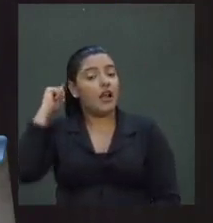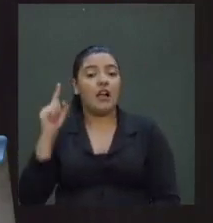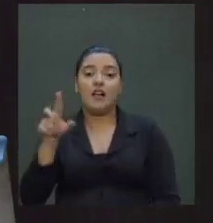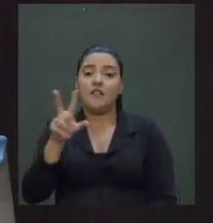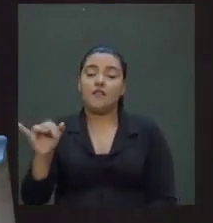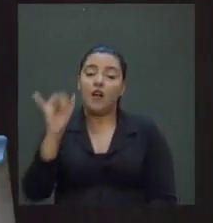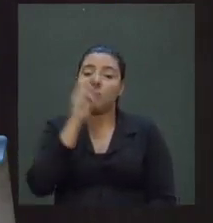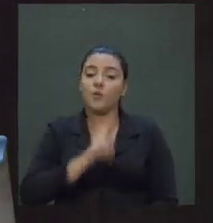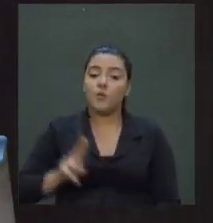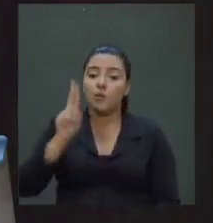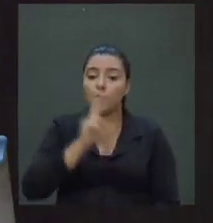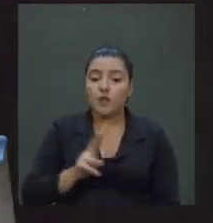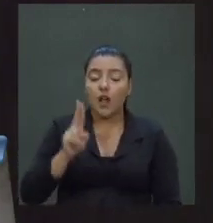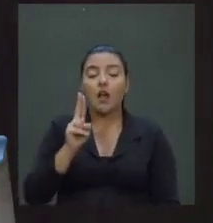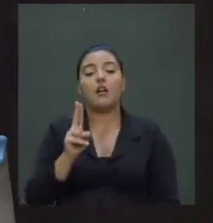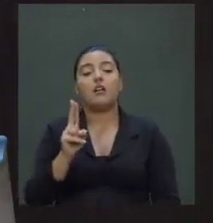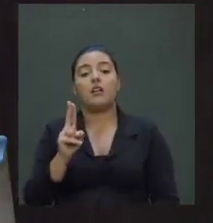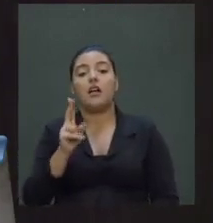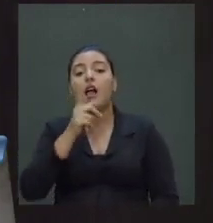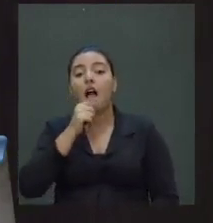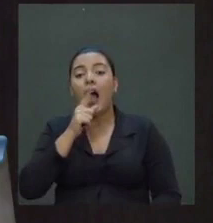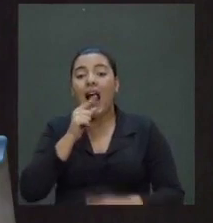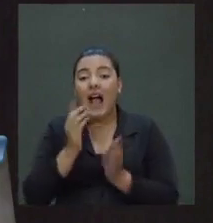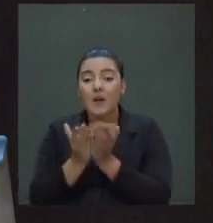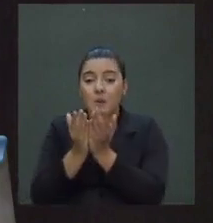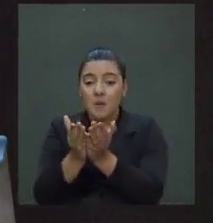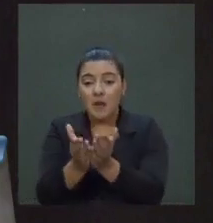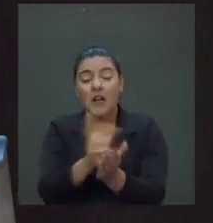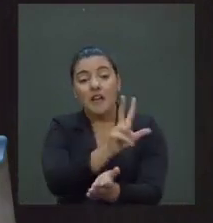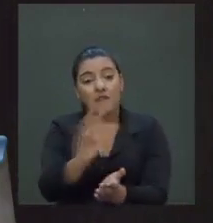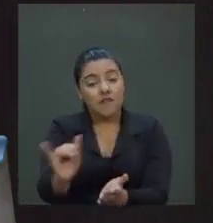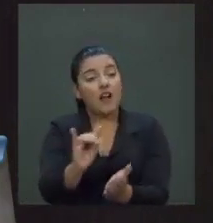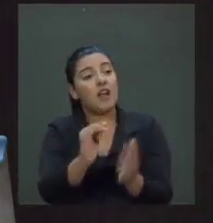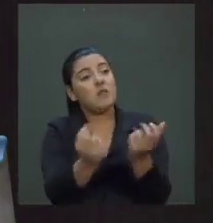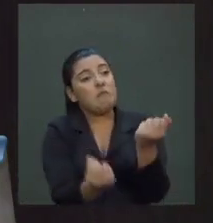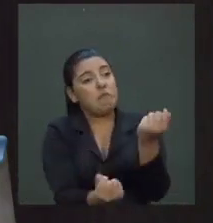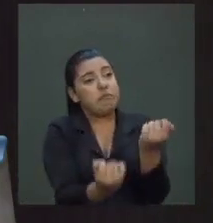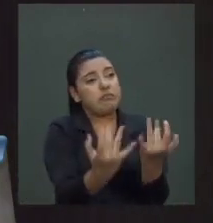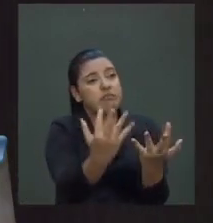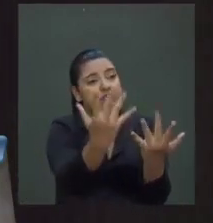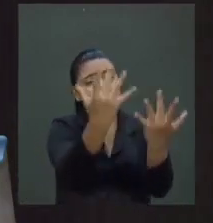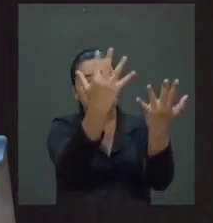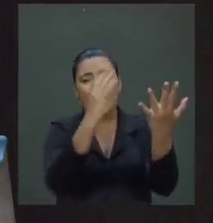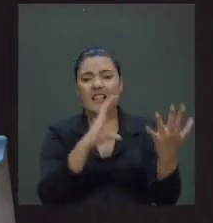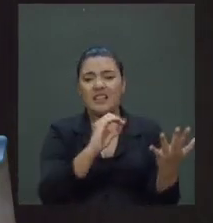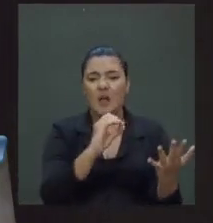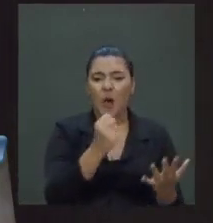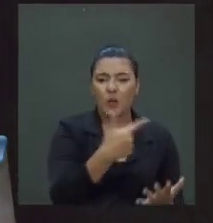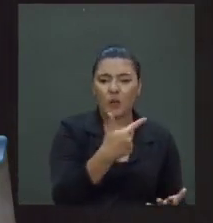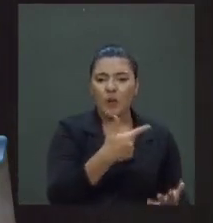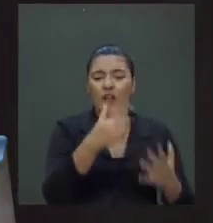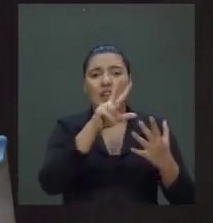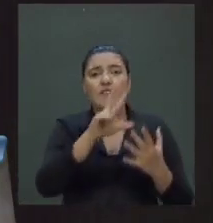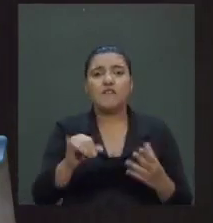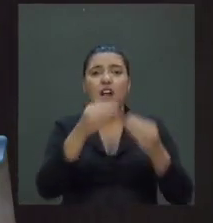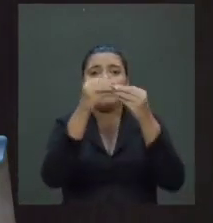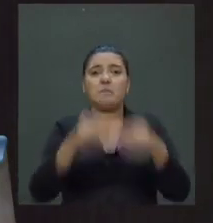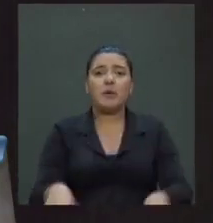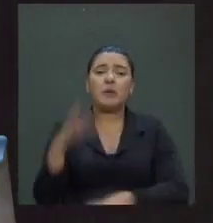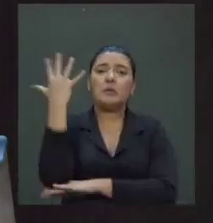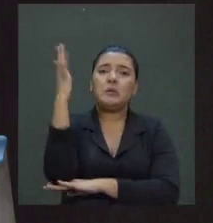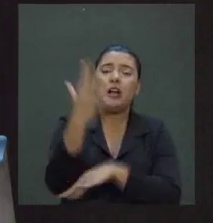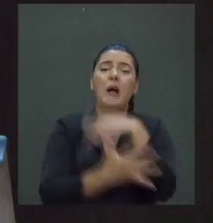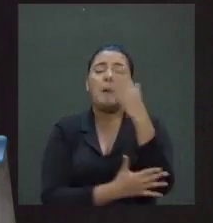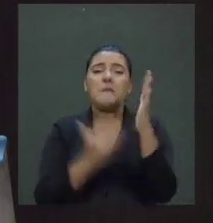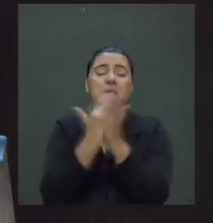termoelétrica vai utilizar a água do mar, mas ela vai queimar combustíveis fósseis, ela vai queimar gás natural, ela vai colocar gases do efeito